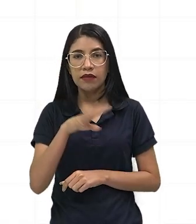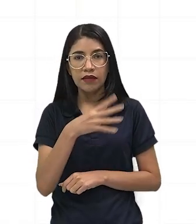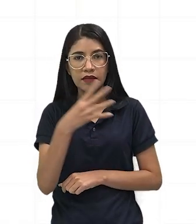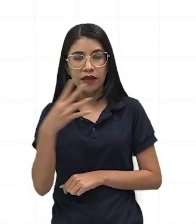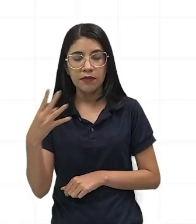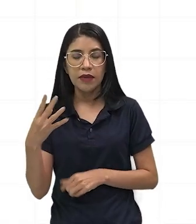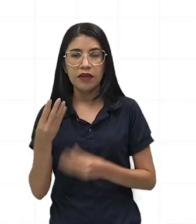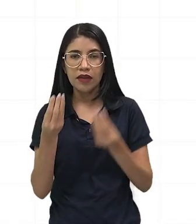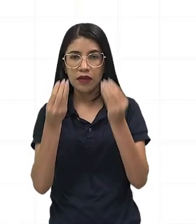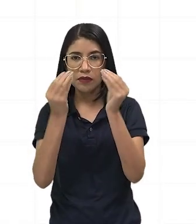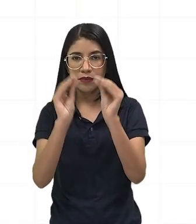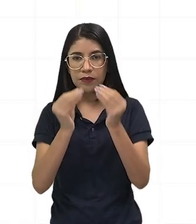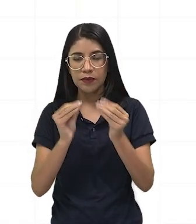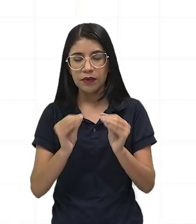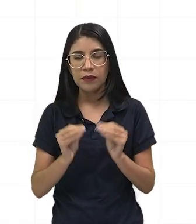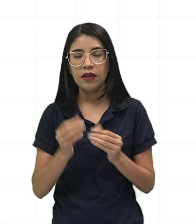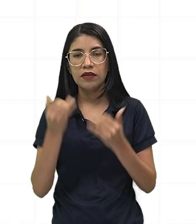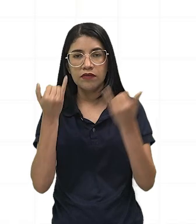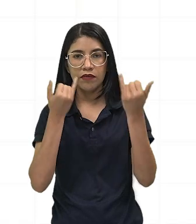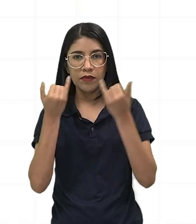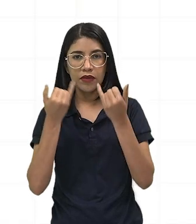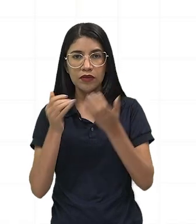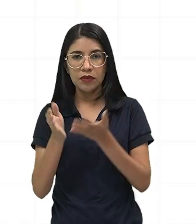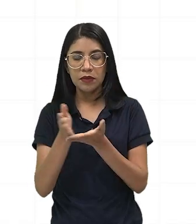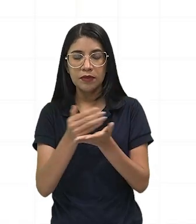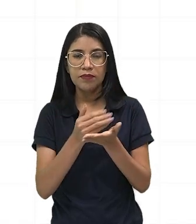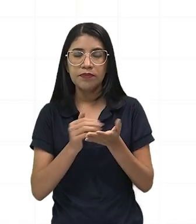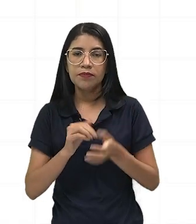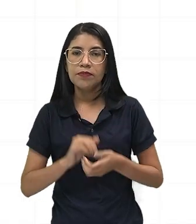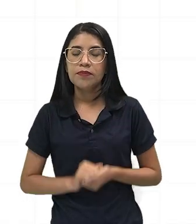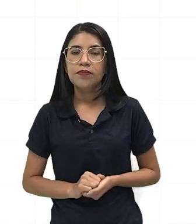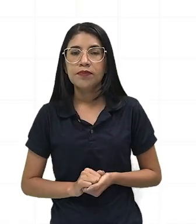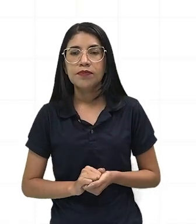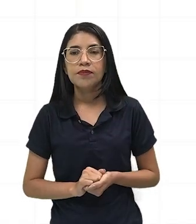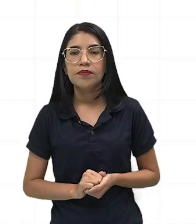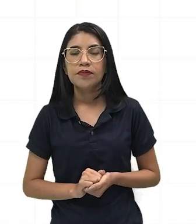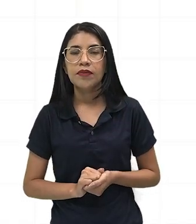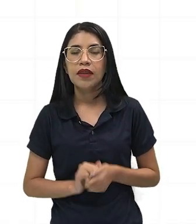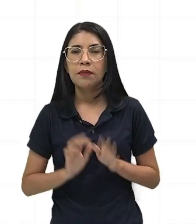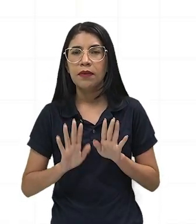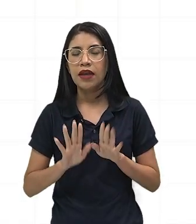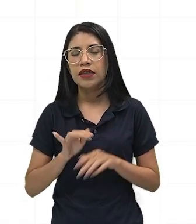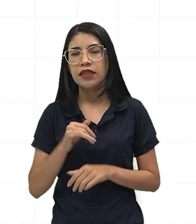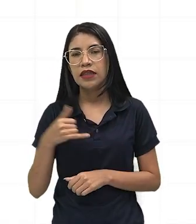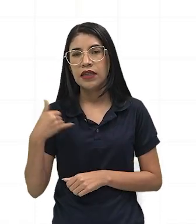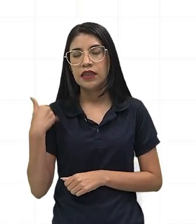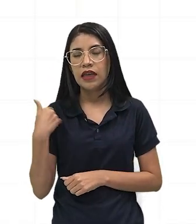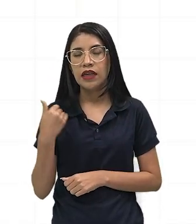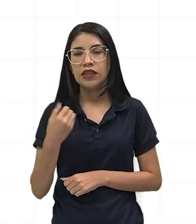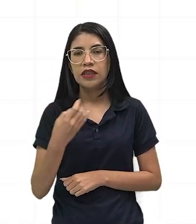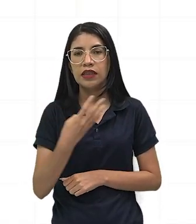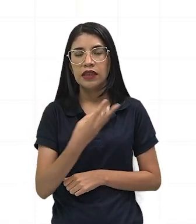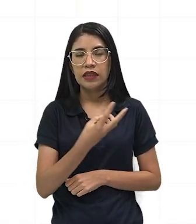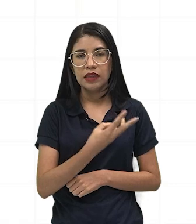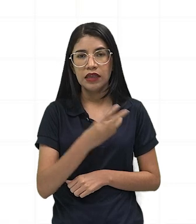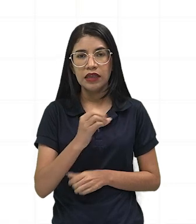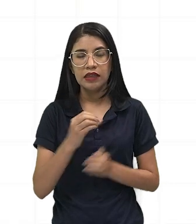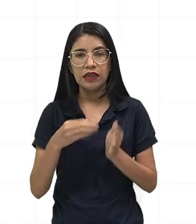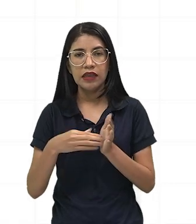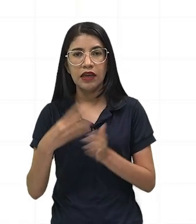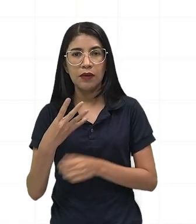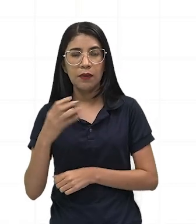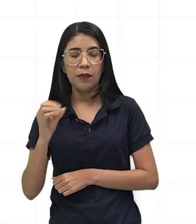aqui na nossa tabela. Então se eu quero dizer, de 30 a 44 anos. Olha, está